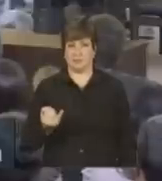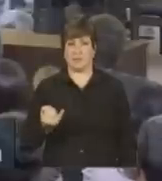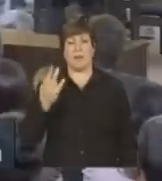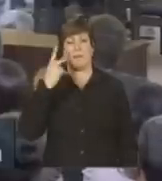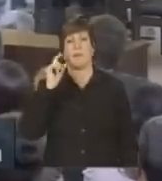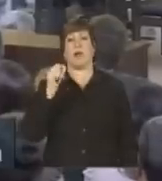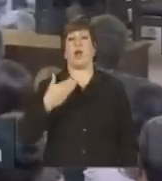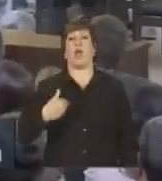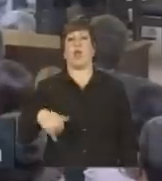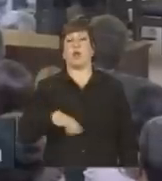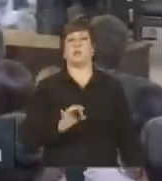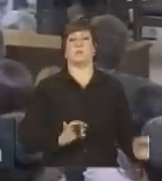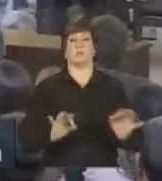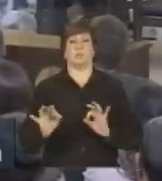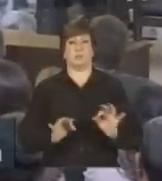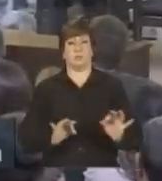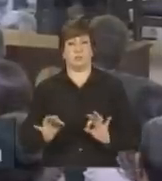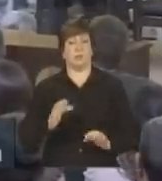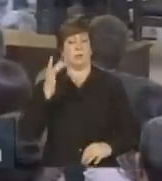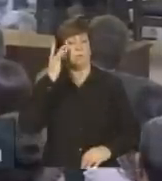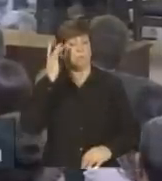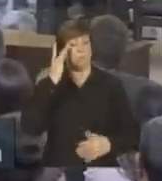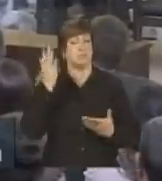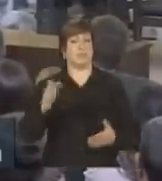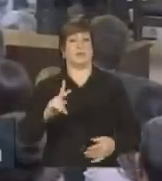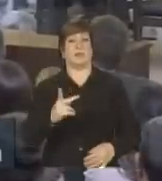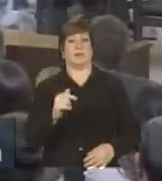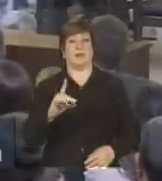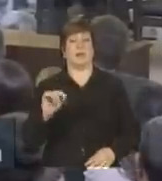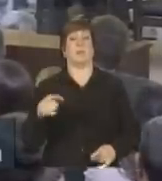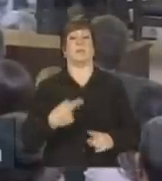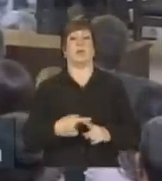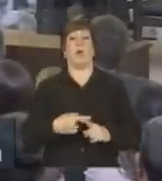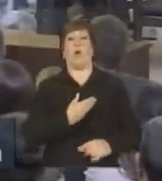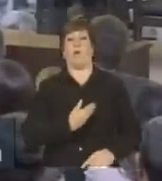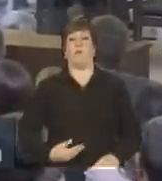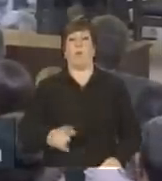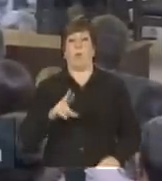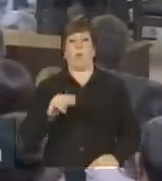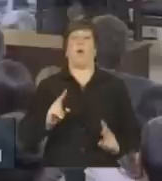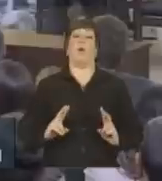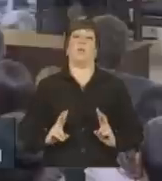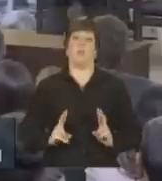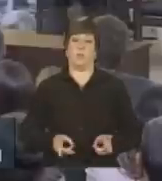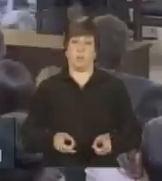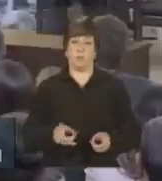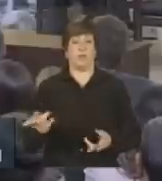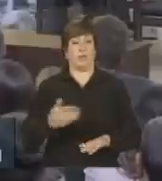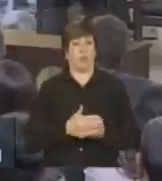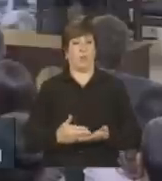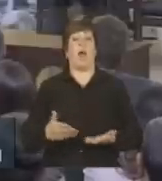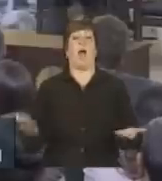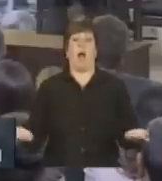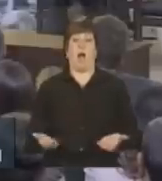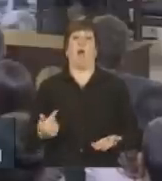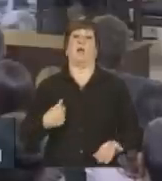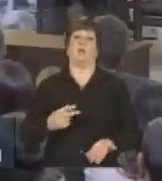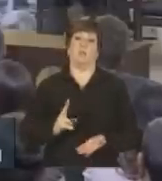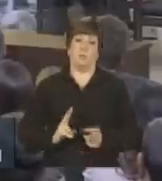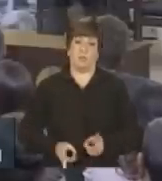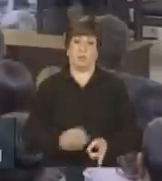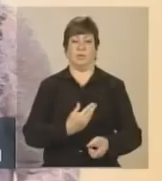para o nosso projeto, o projeto que começa no governo Lula e tem continuidade no meu governo. O